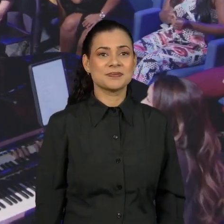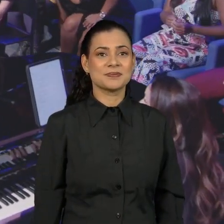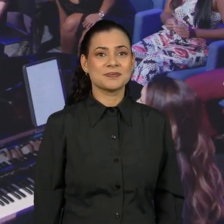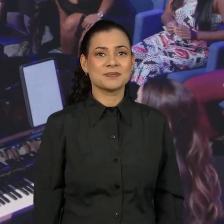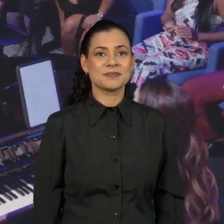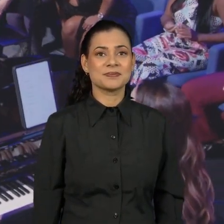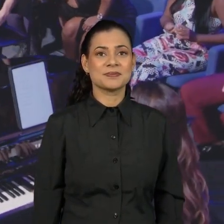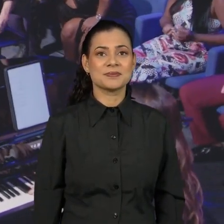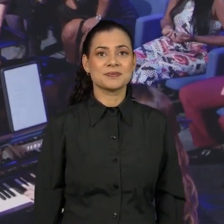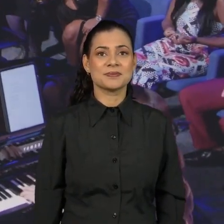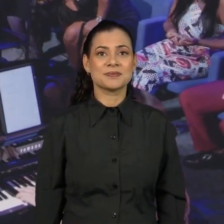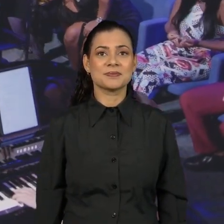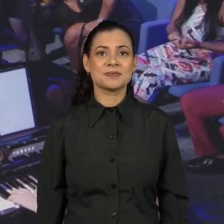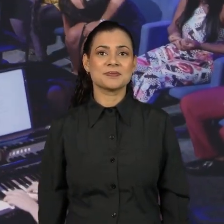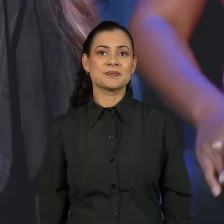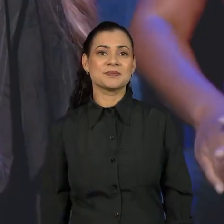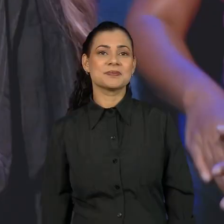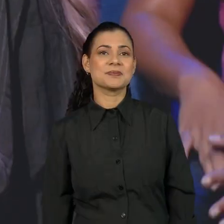Brasil,